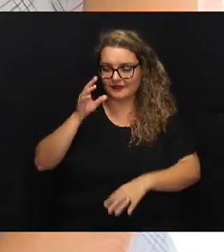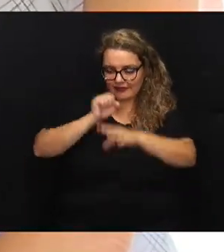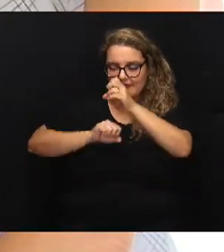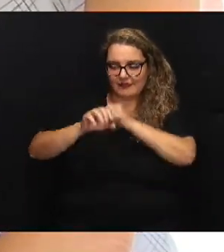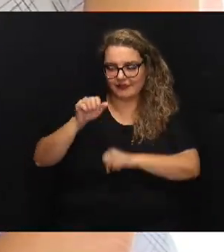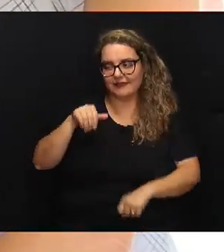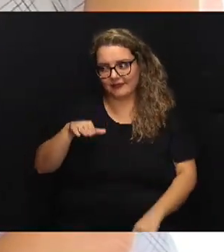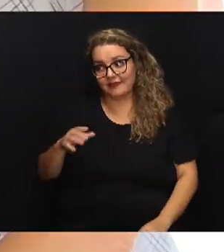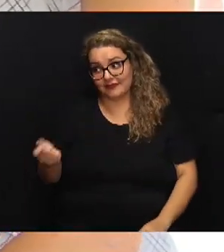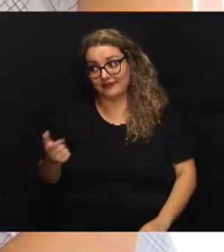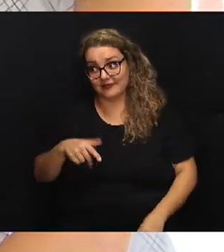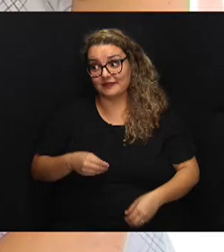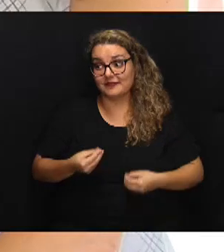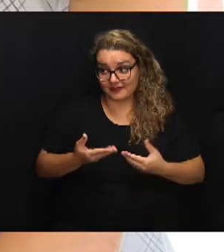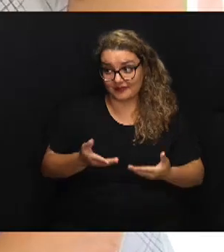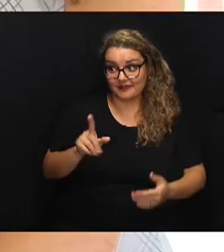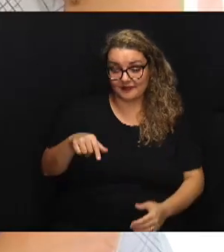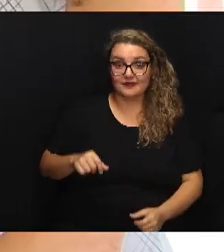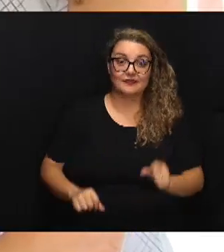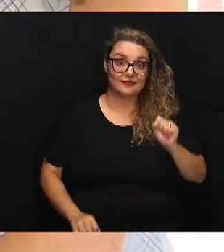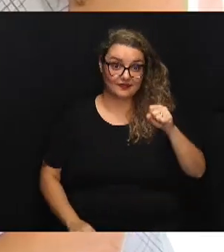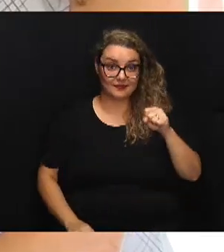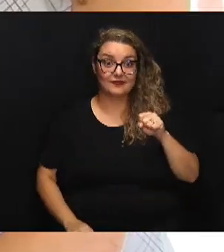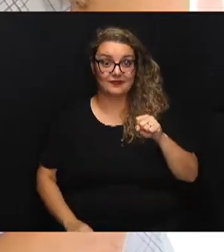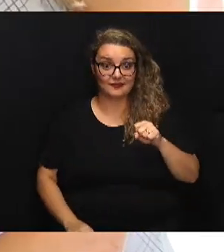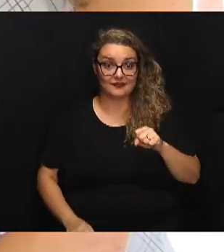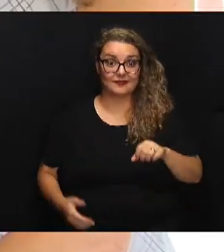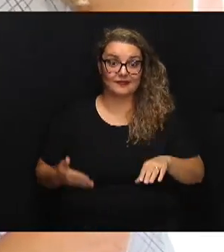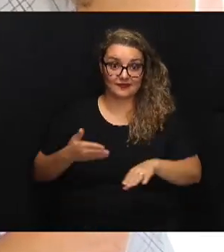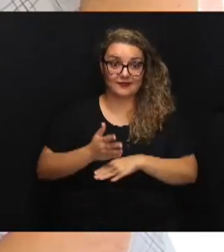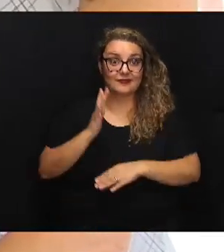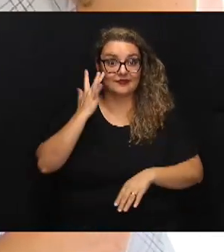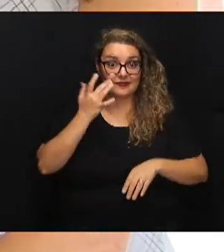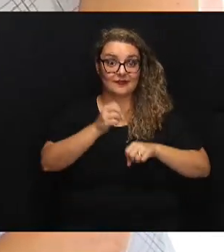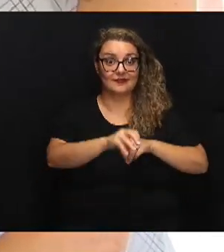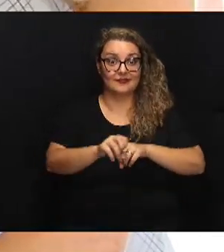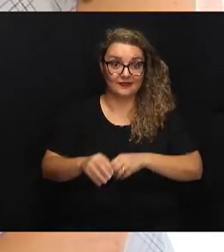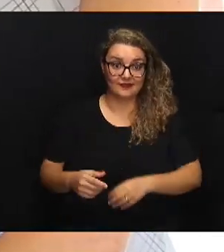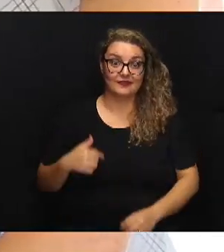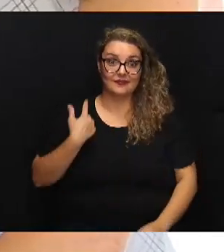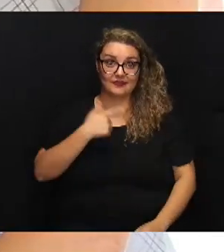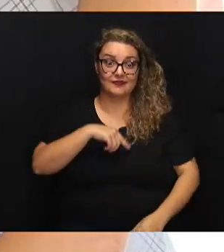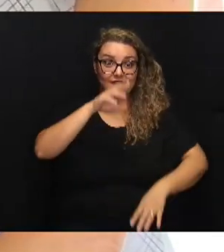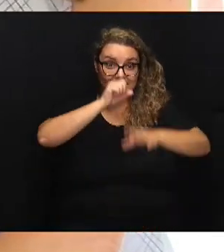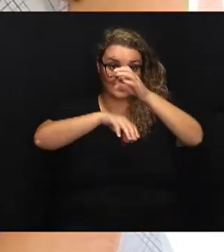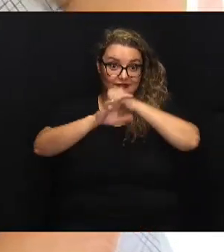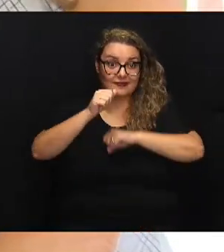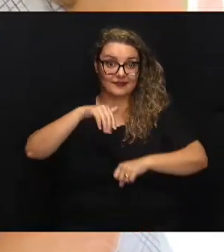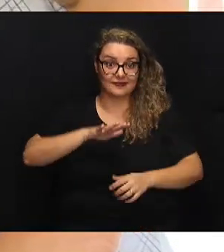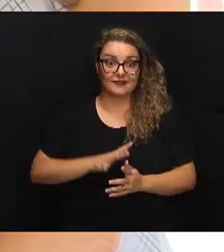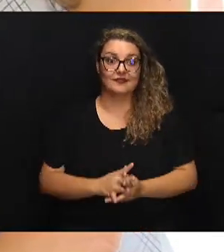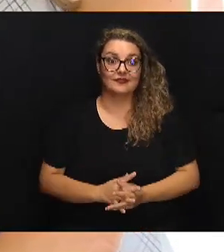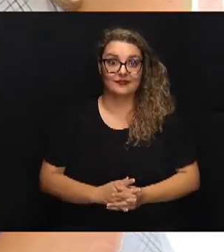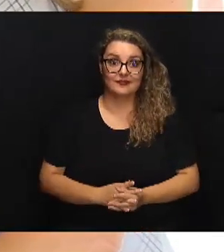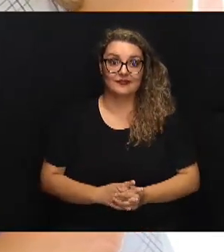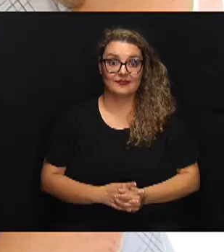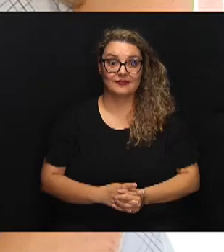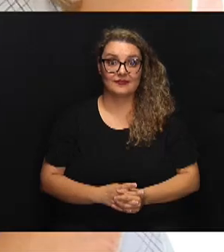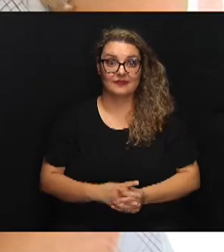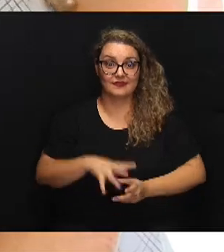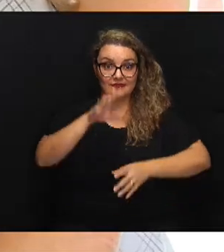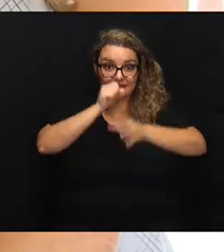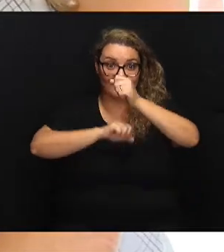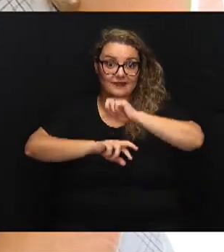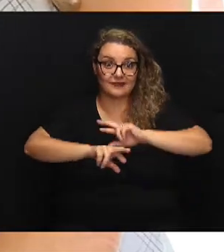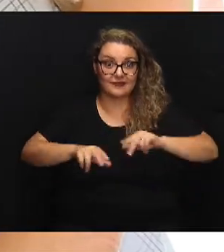vezes, do que entrega, né? Sim, a gente entra achando que a gente vai ensinar e a gente aprende muito mais. Eu aprendi muita coisa